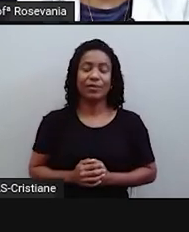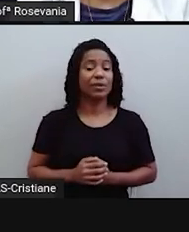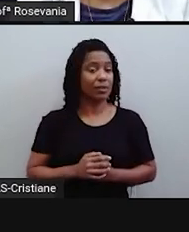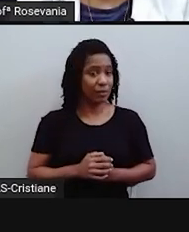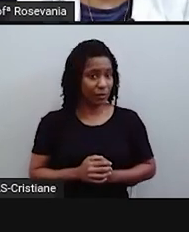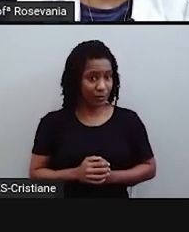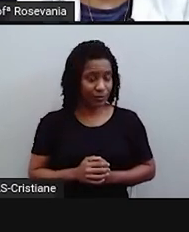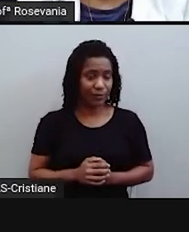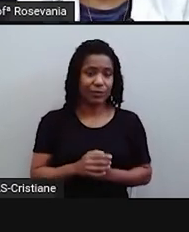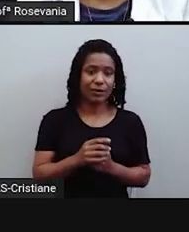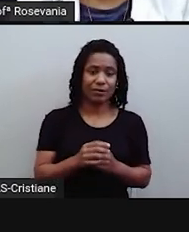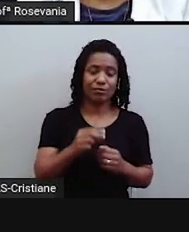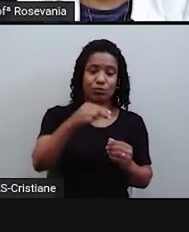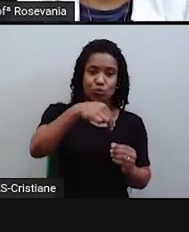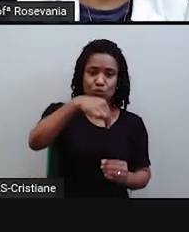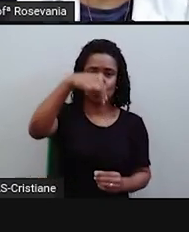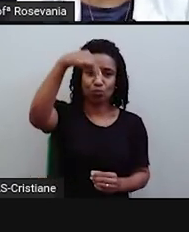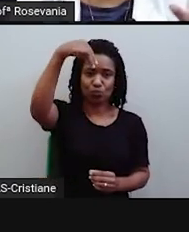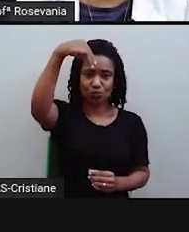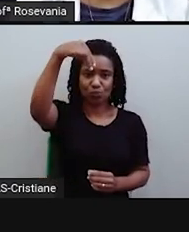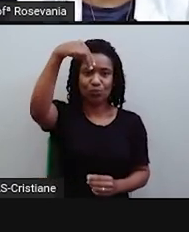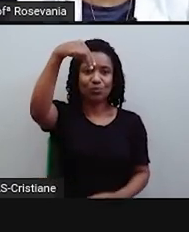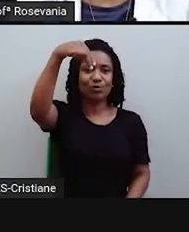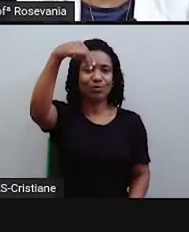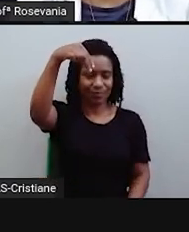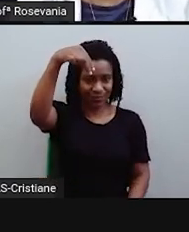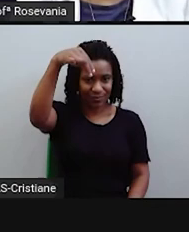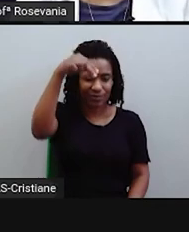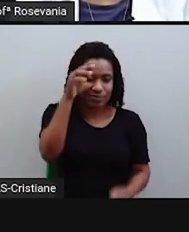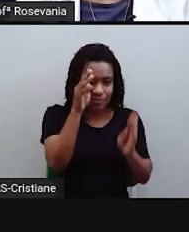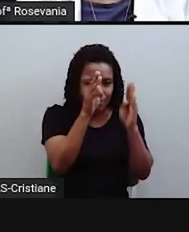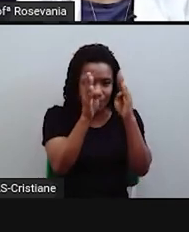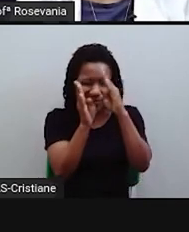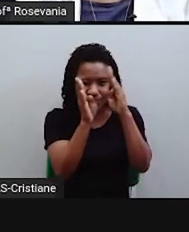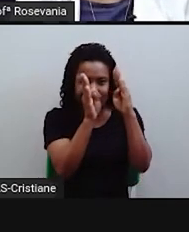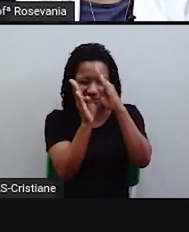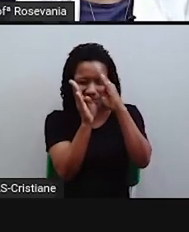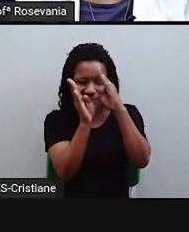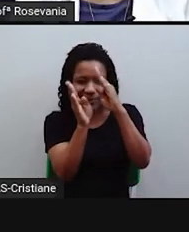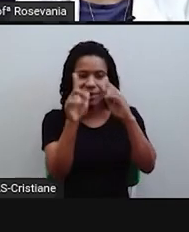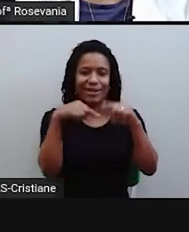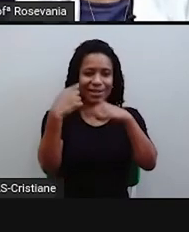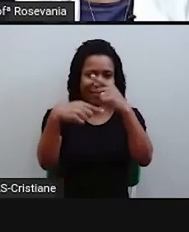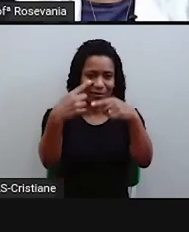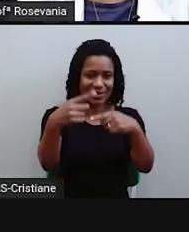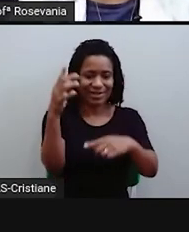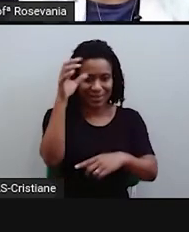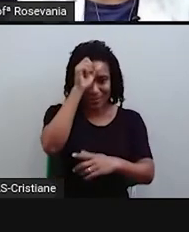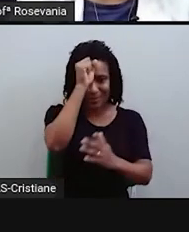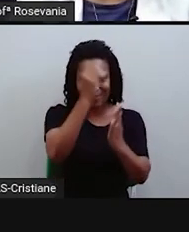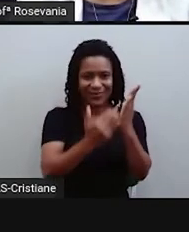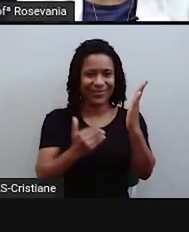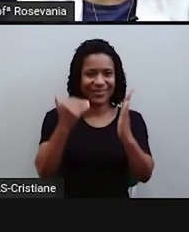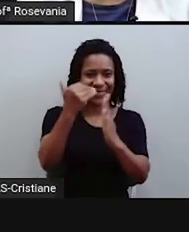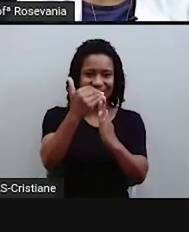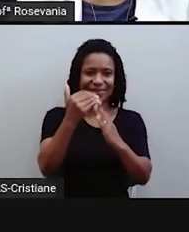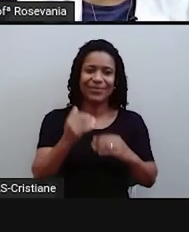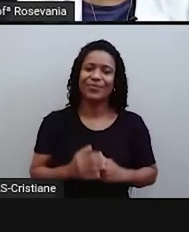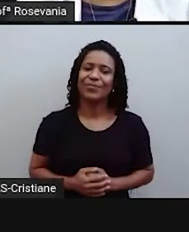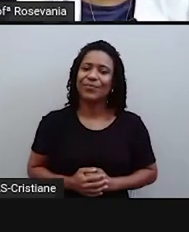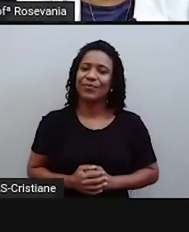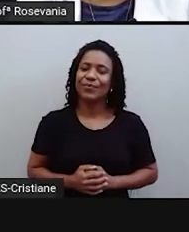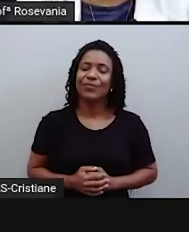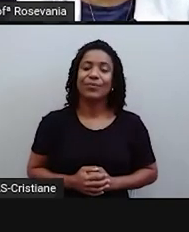magnético que puxa um pouquinho, 19 graus para cá. Mas não se preocupe, nós vamos estudar isso mais à frente. Outros instrumentos que a